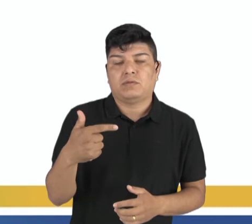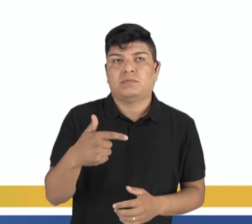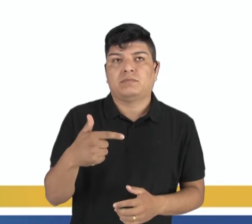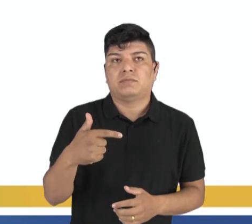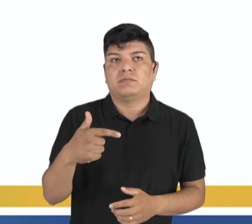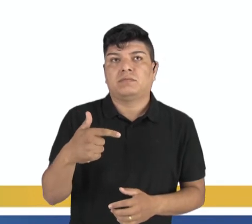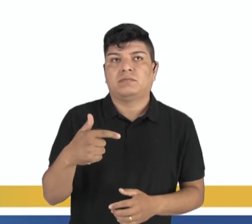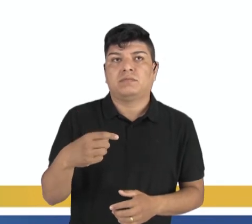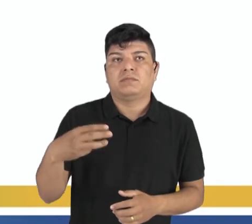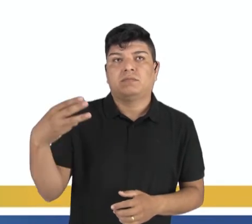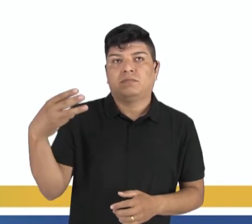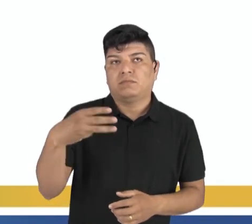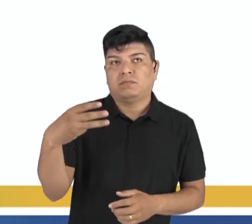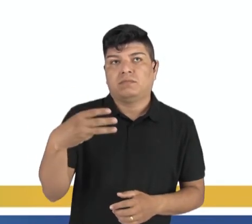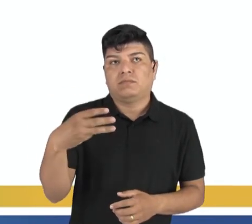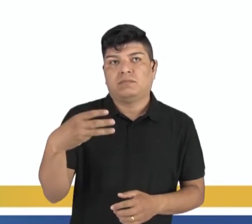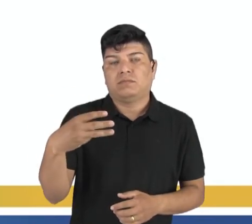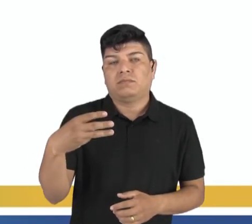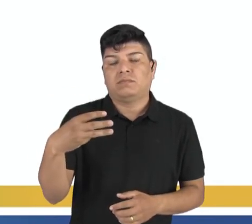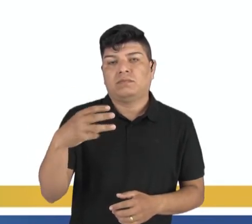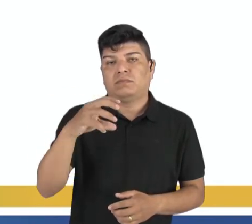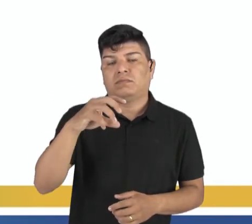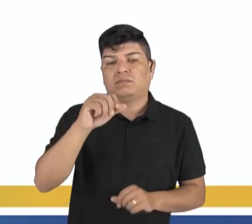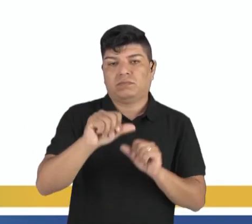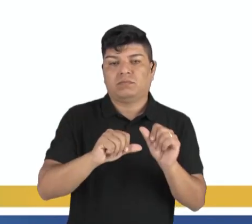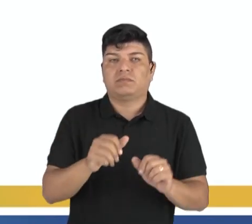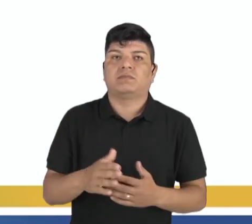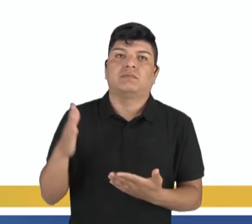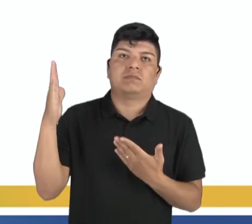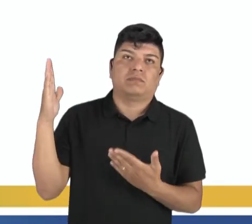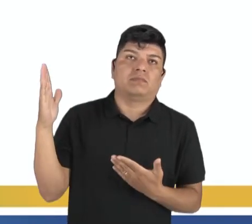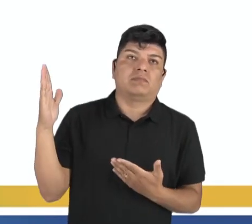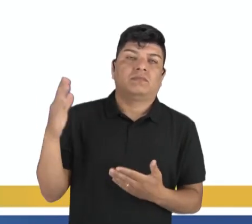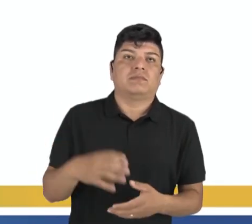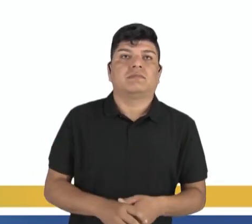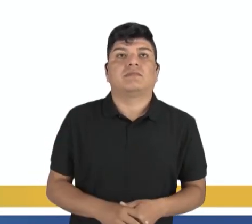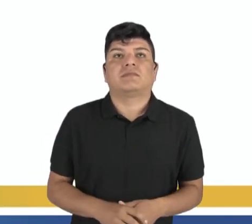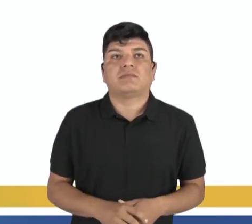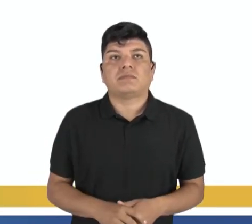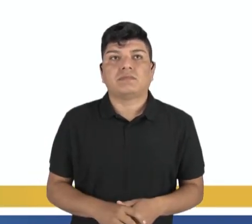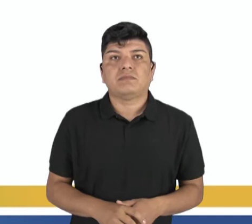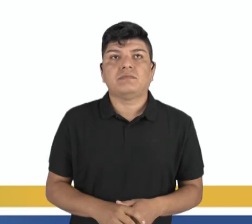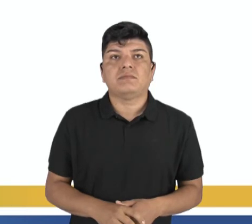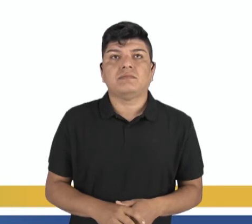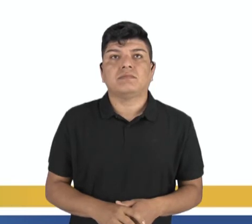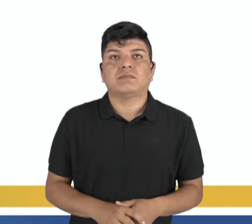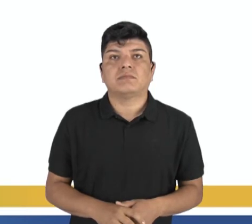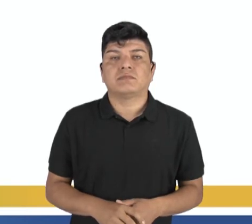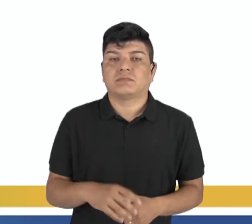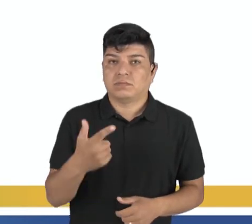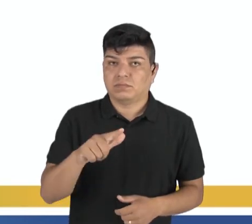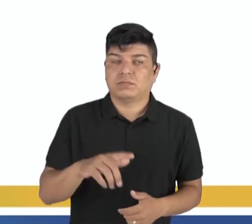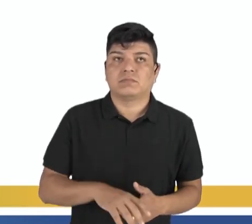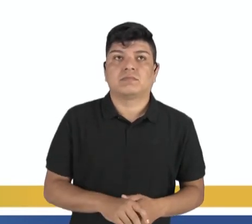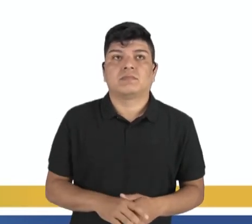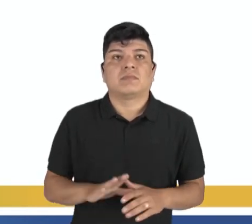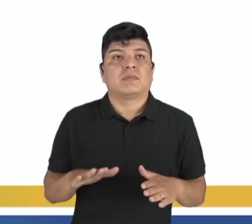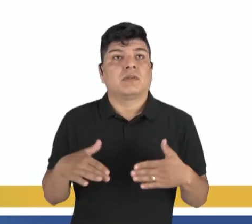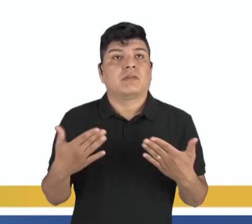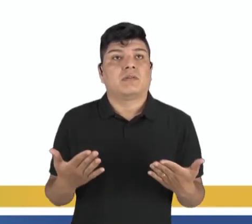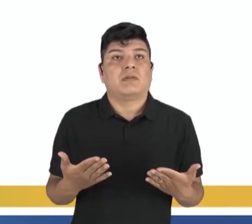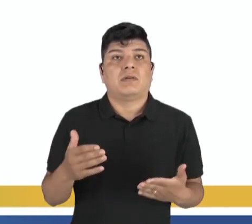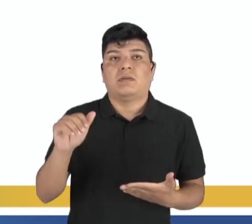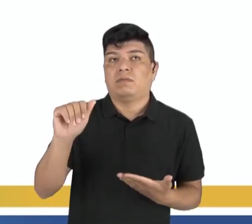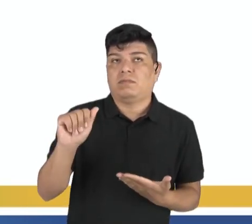segundo livro e fiz o meu terceiro bom mais uma em